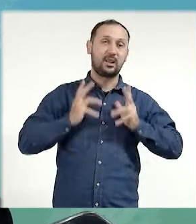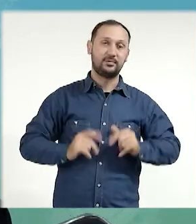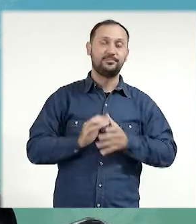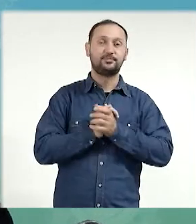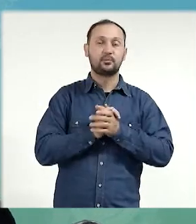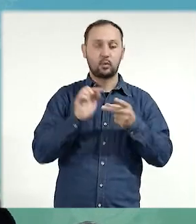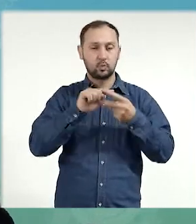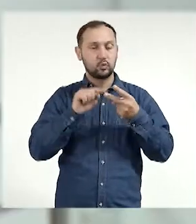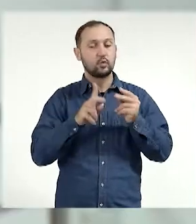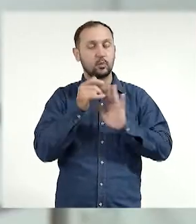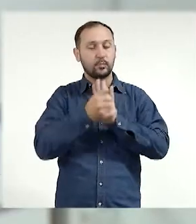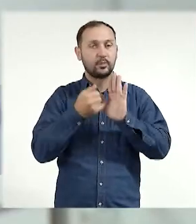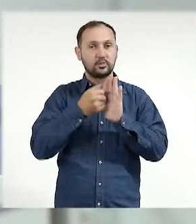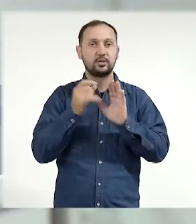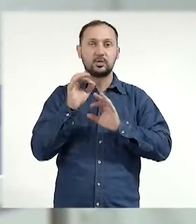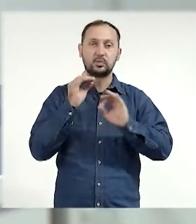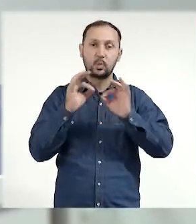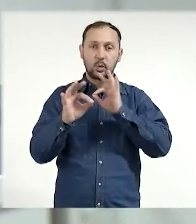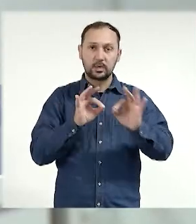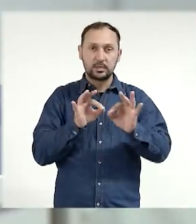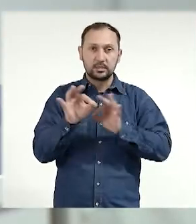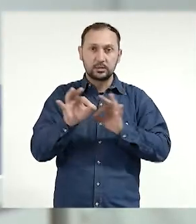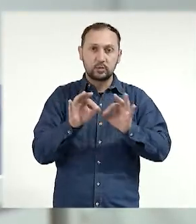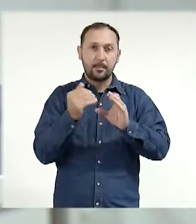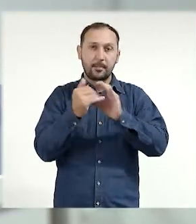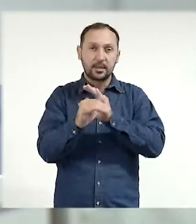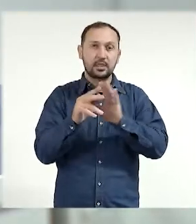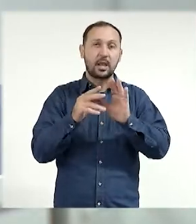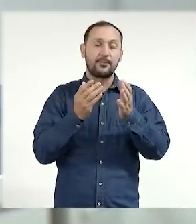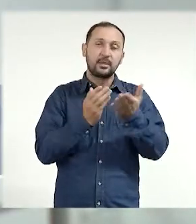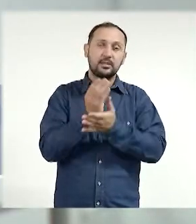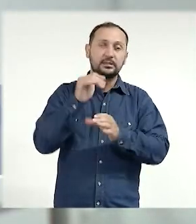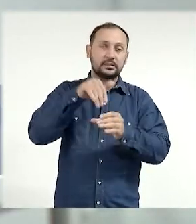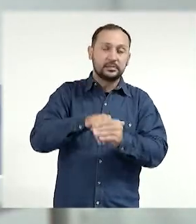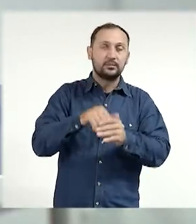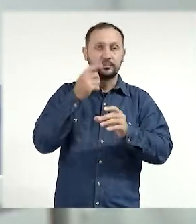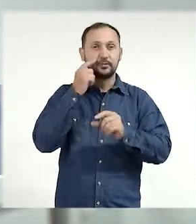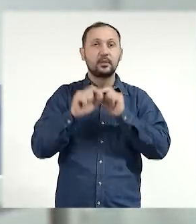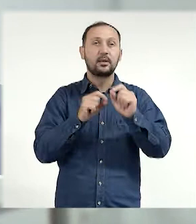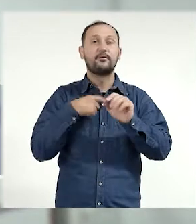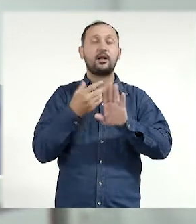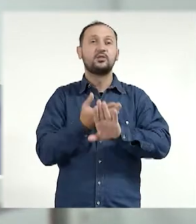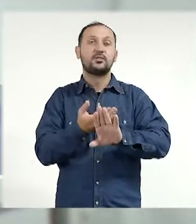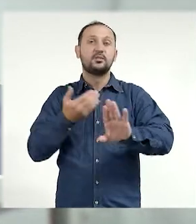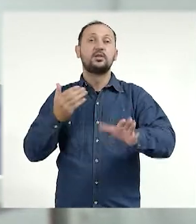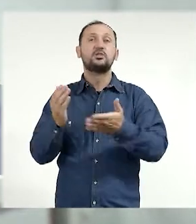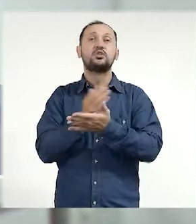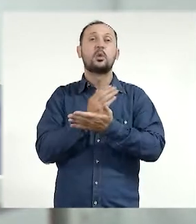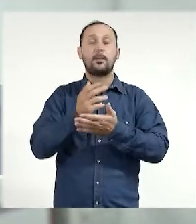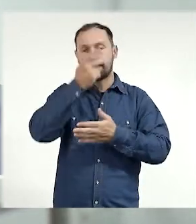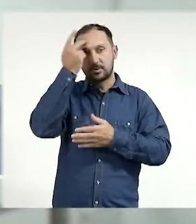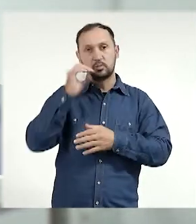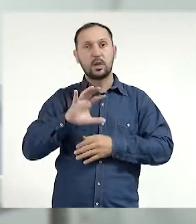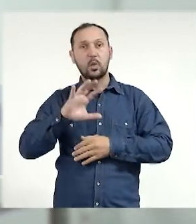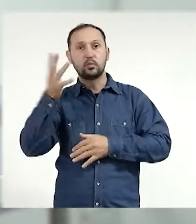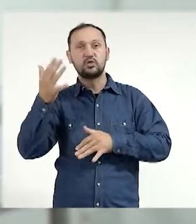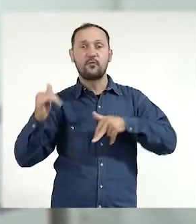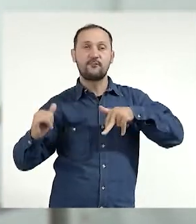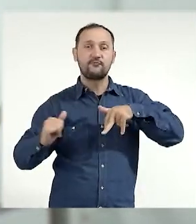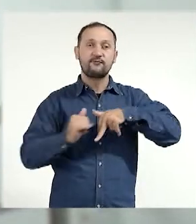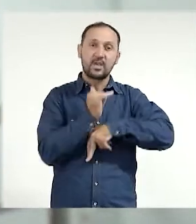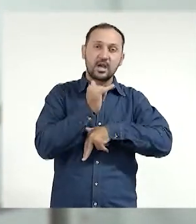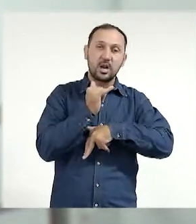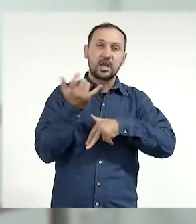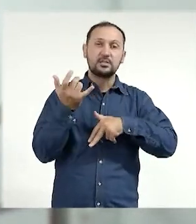poder as pessoas estarem se cuidando. Outros 2 projetos também foram encaminhados para votação em plenário. Eles tratam do afastamento remunerado de